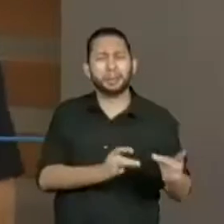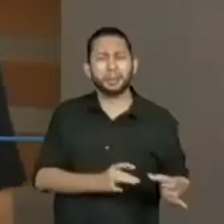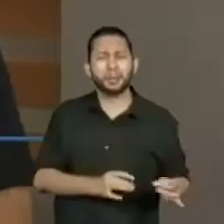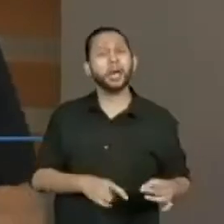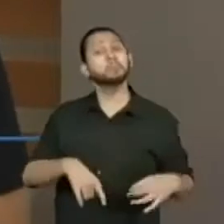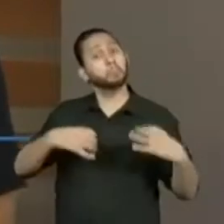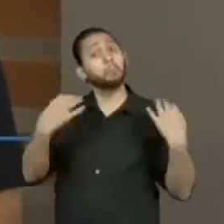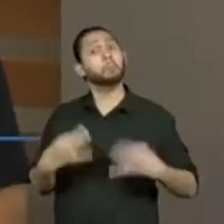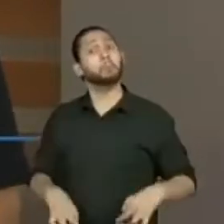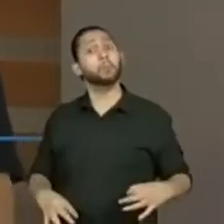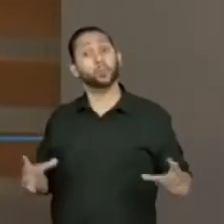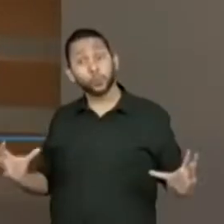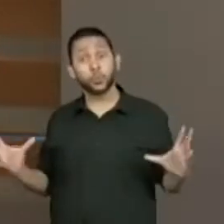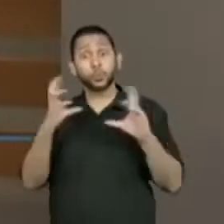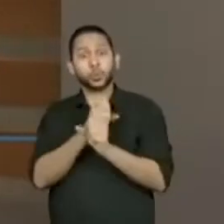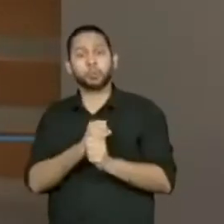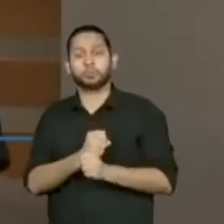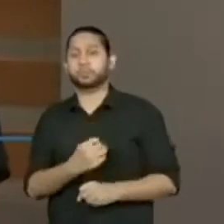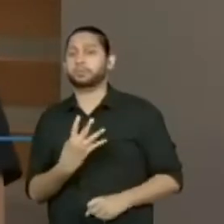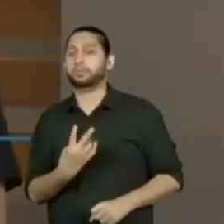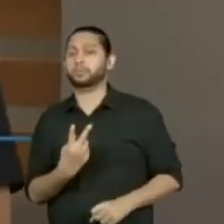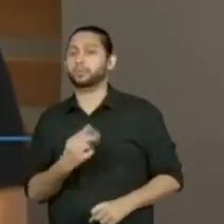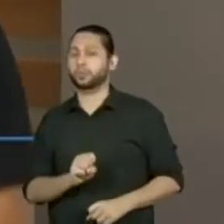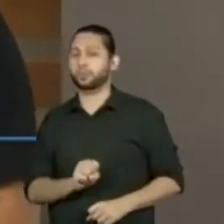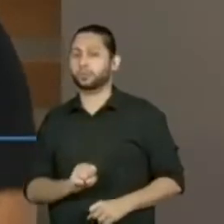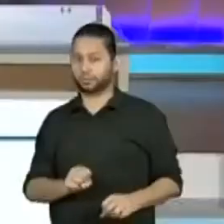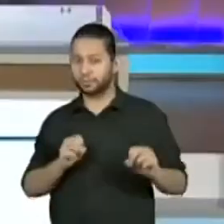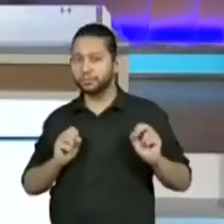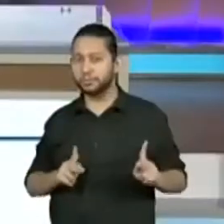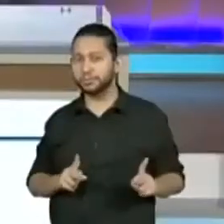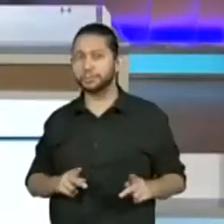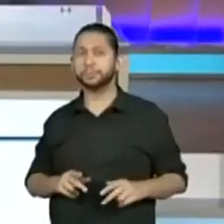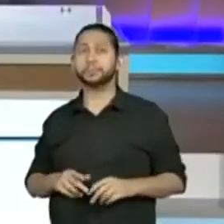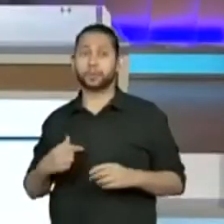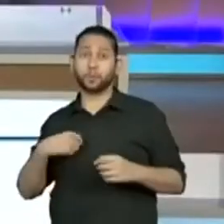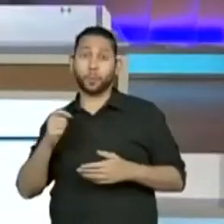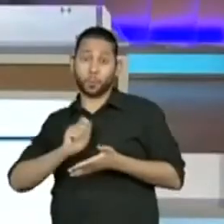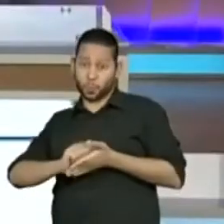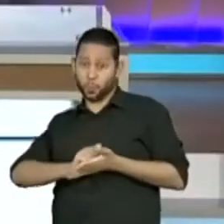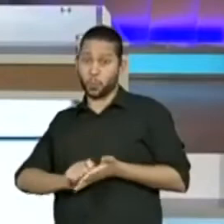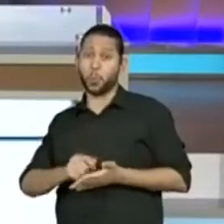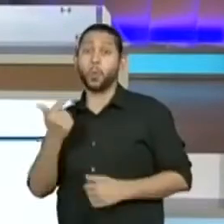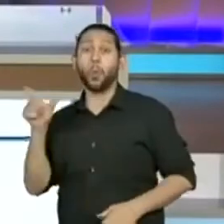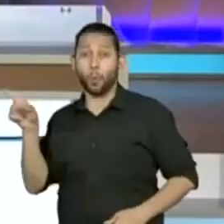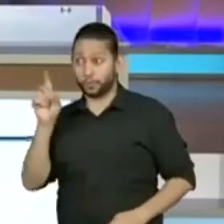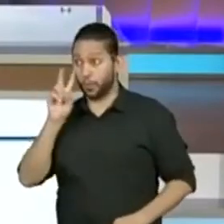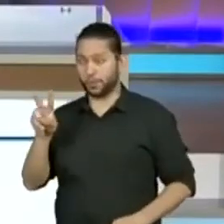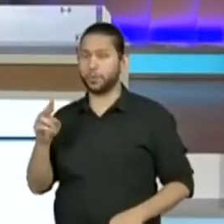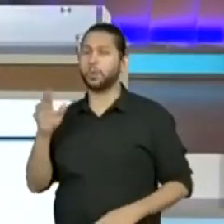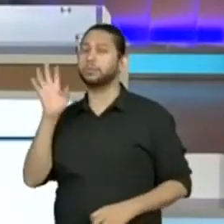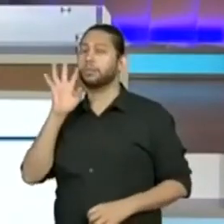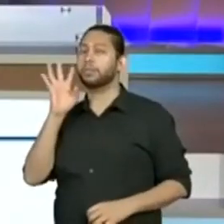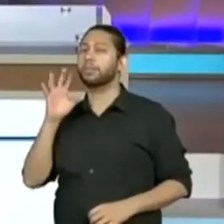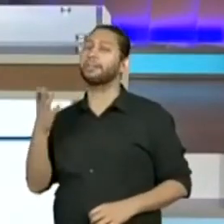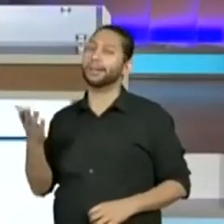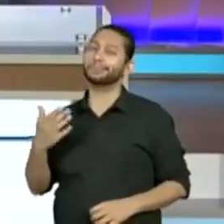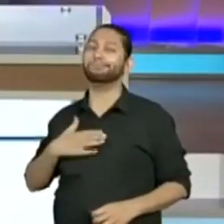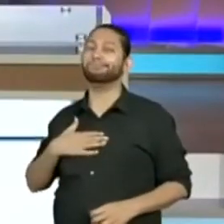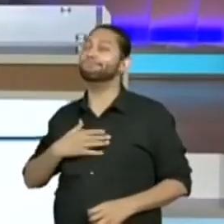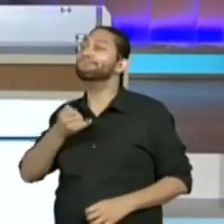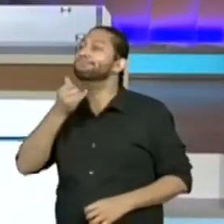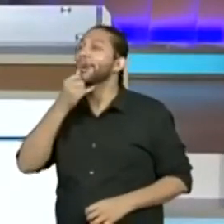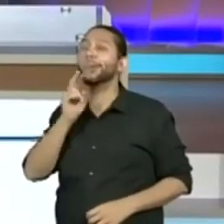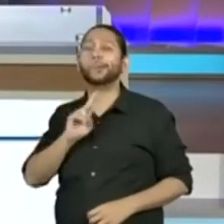o resultado vai ser 428. Então tá certo, né? Mas eu vou colocar aqui a outra opção que eu tinha visto aqui, mas infelizmente eu não vi o